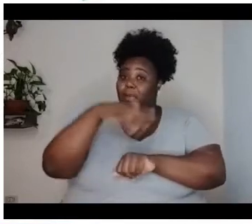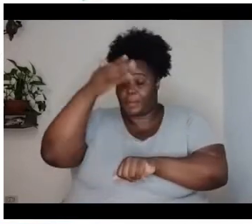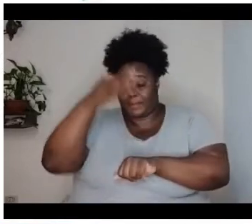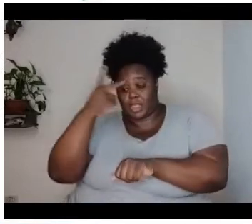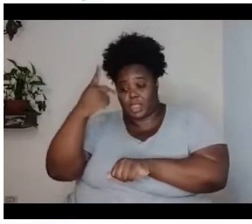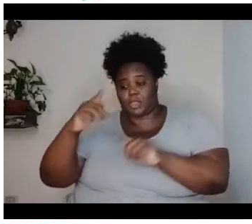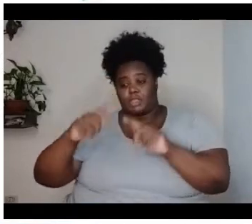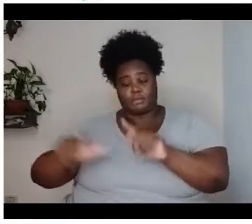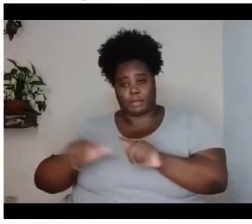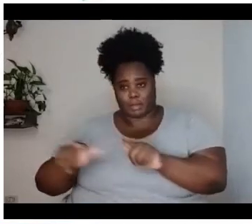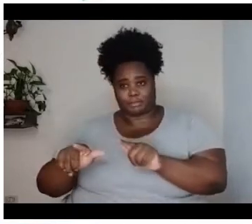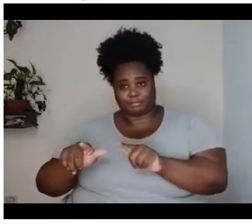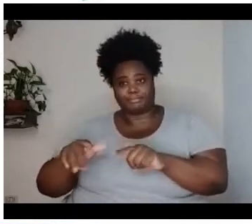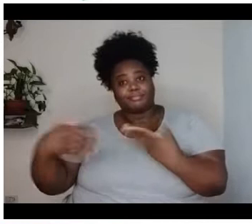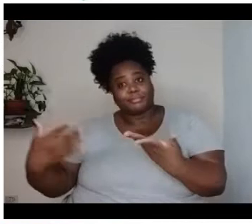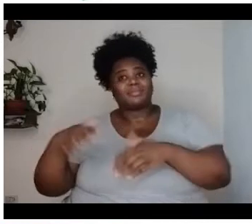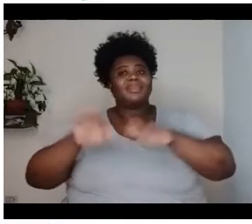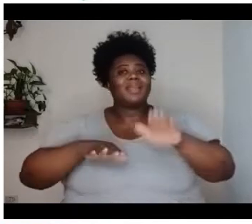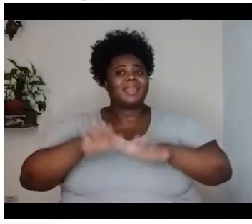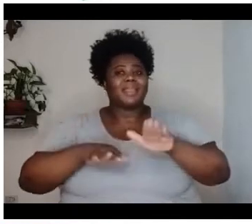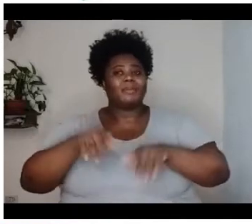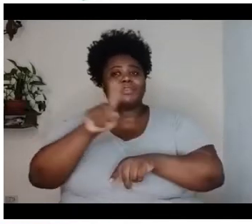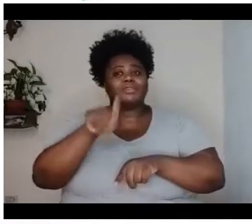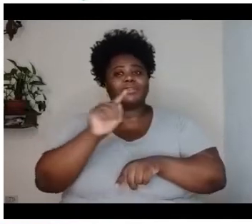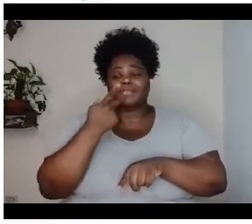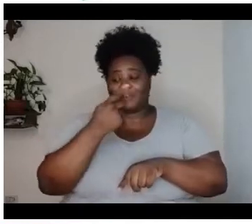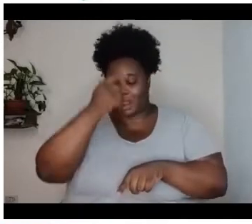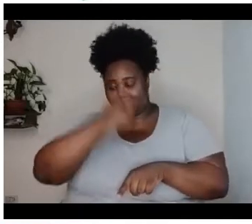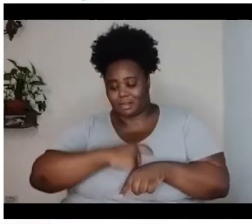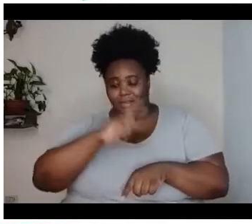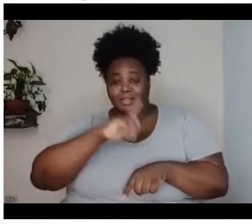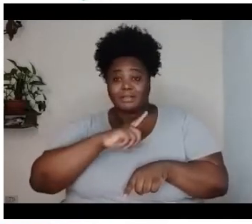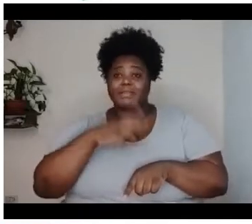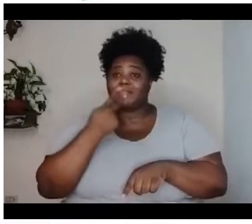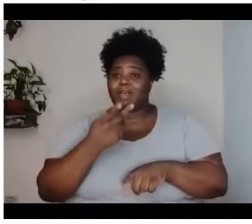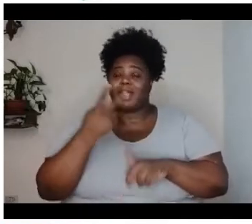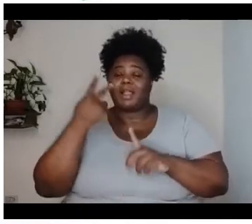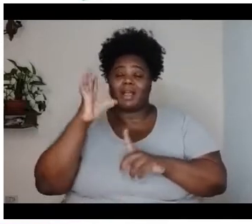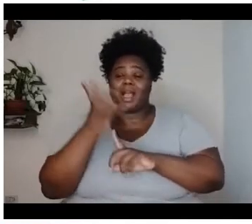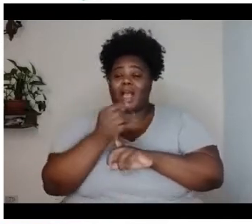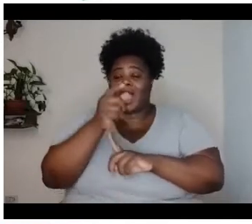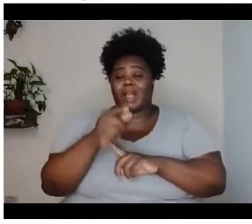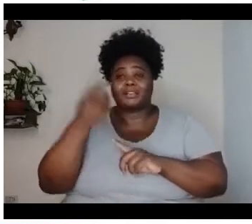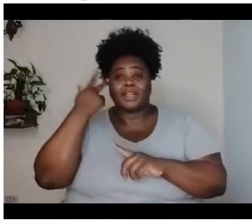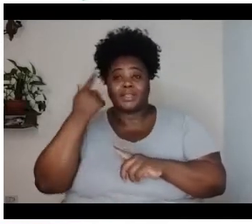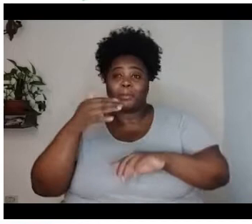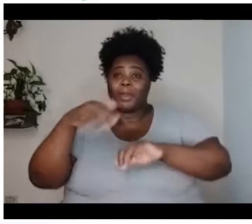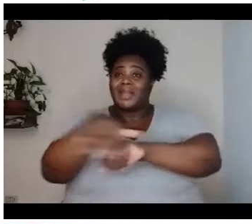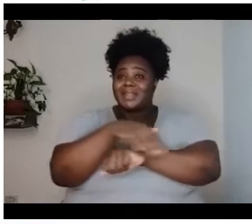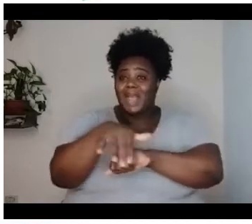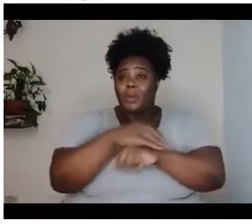trabalho, e talvez quando você se apresenta, né, como essa artista ordinária, né, na rua, né, onde as